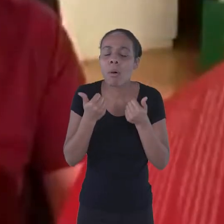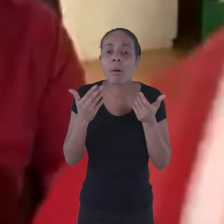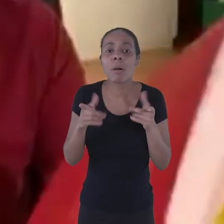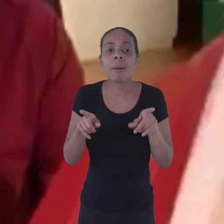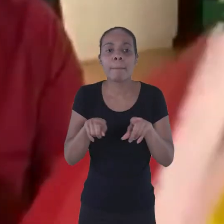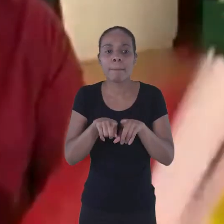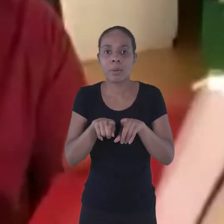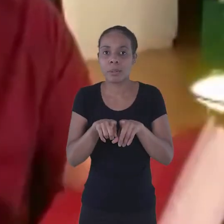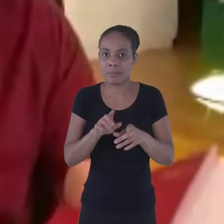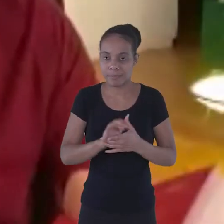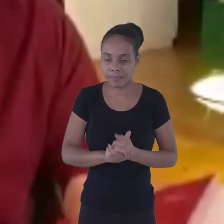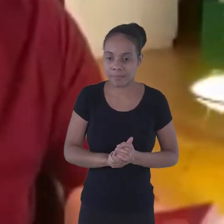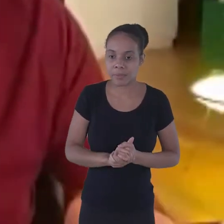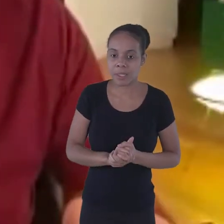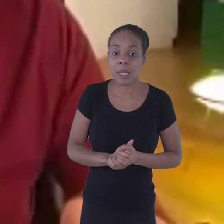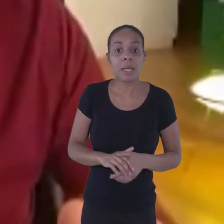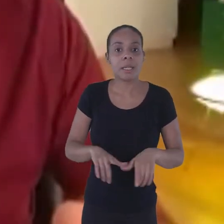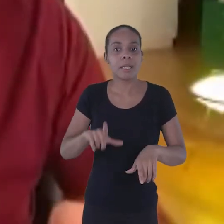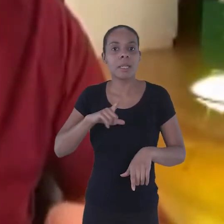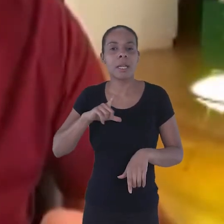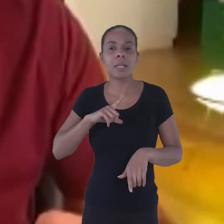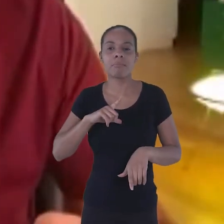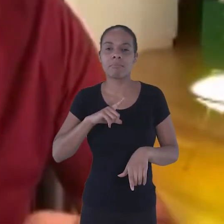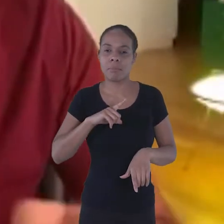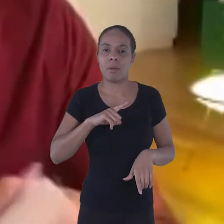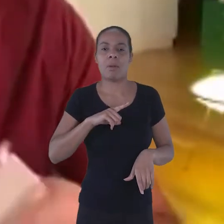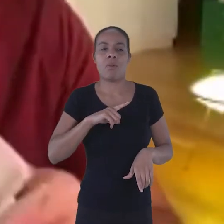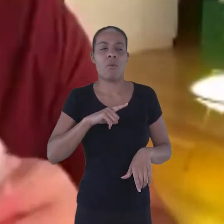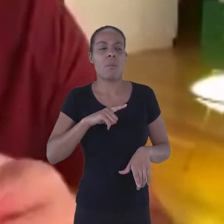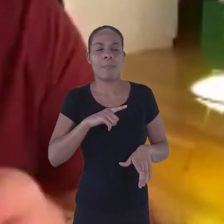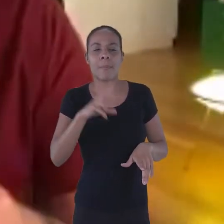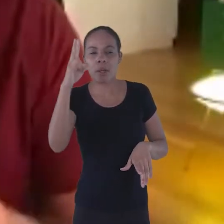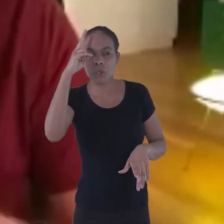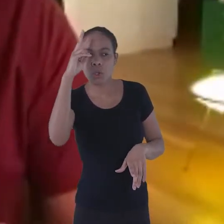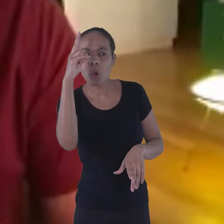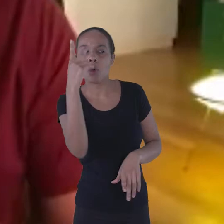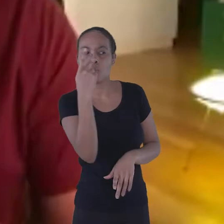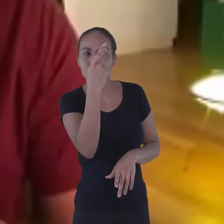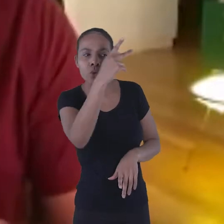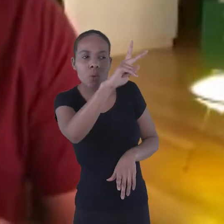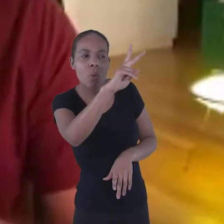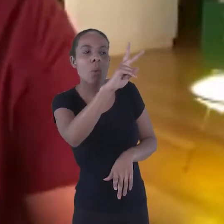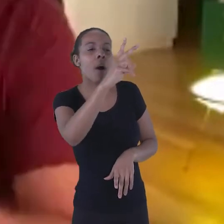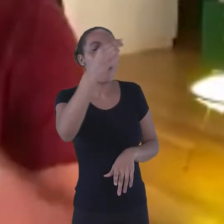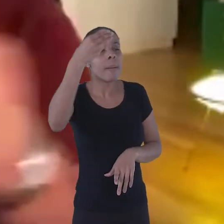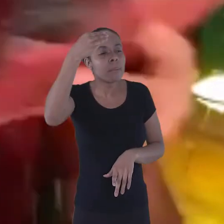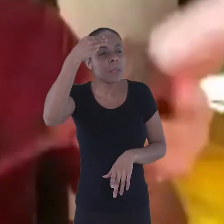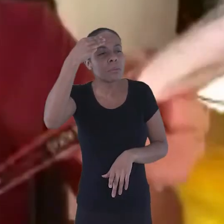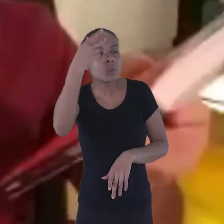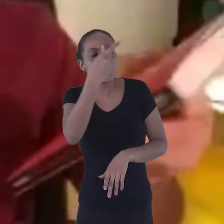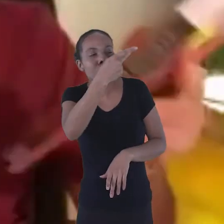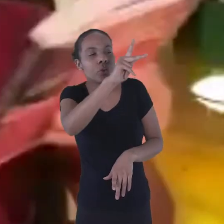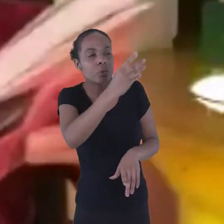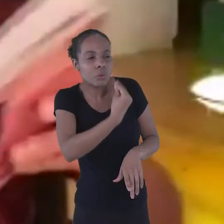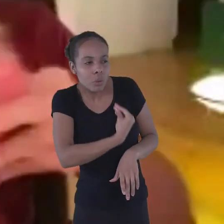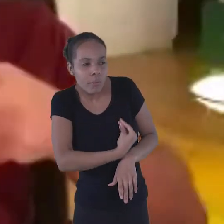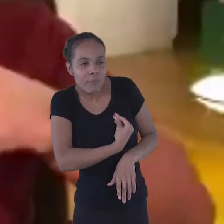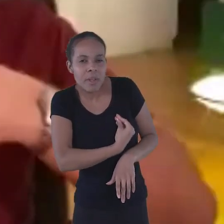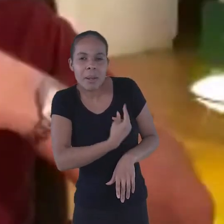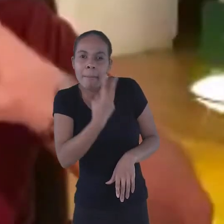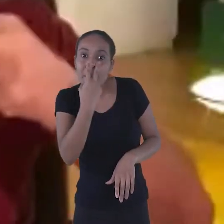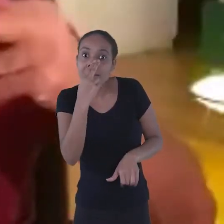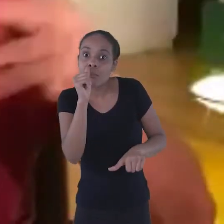da autobiografia, tal, com a memória, de repente vira outra coisa.